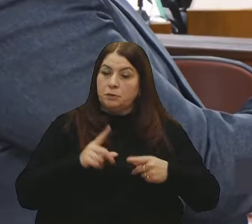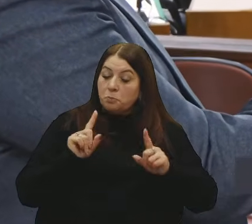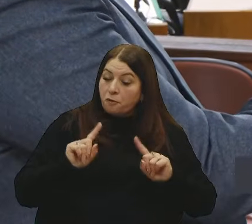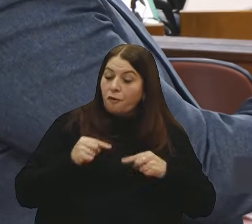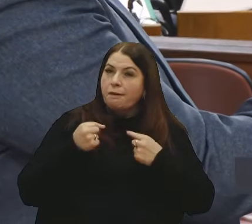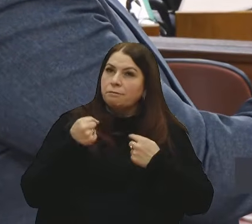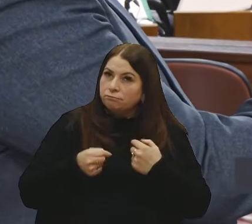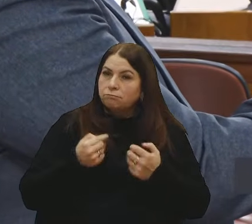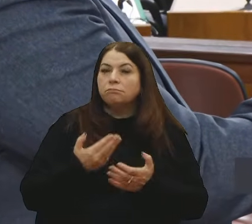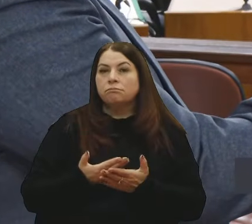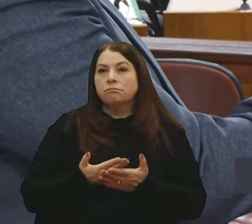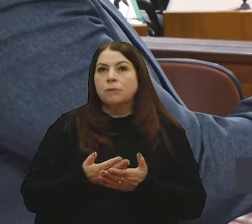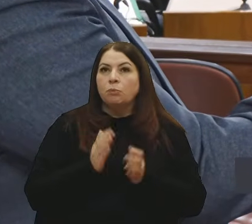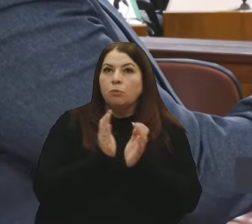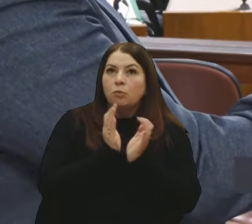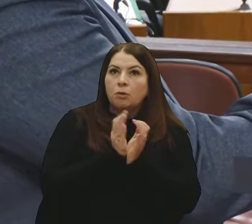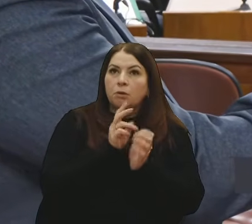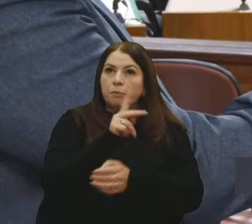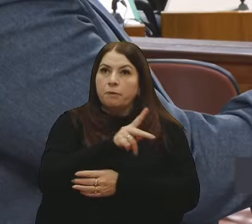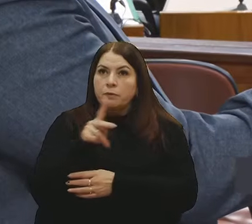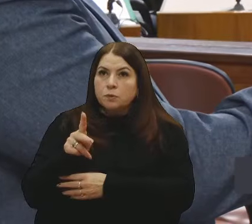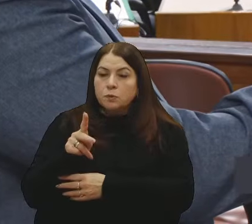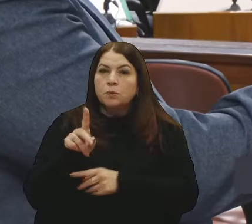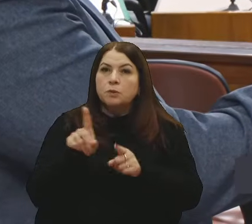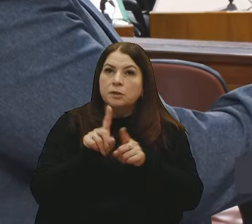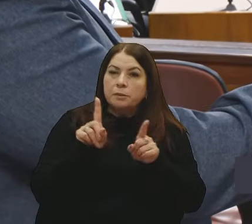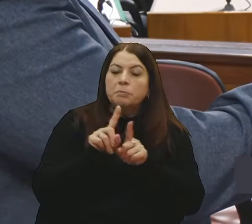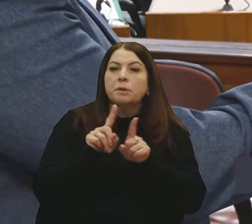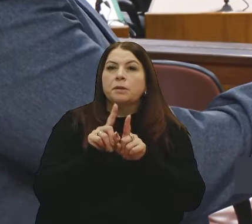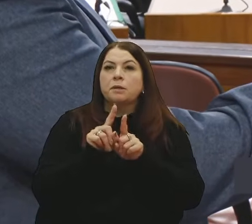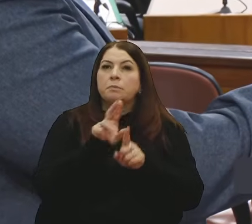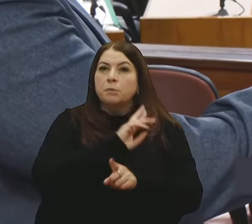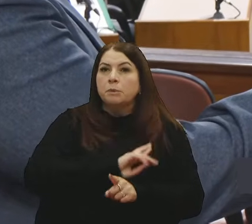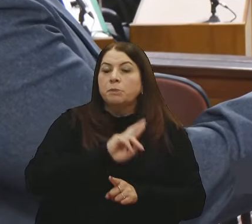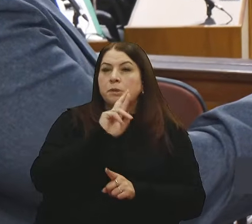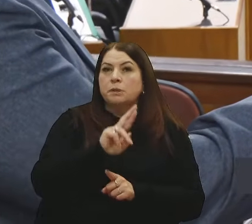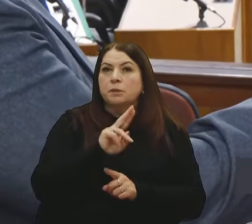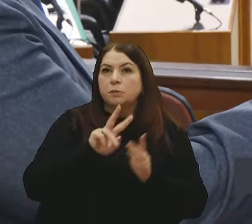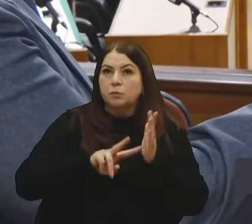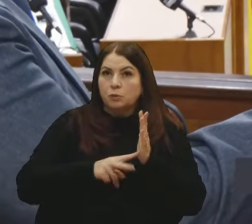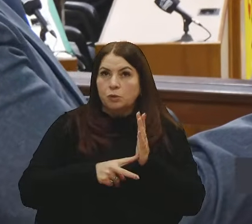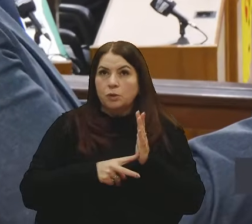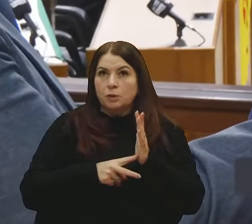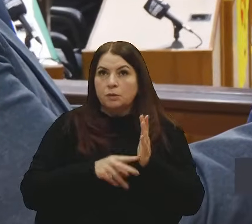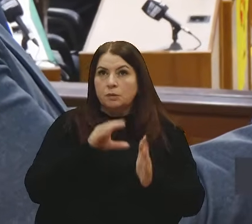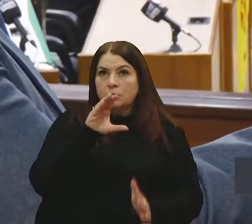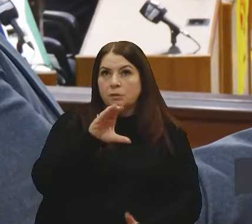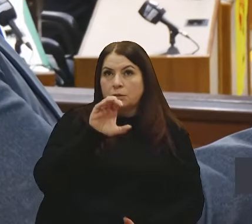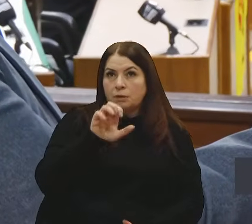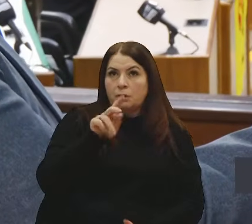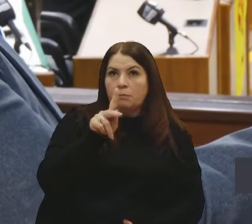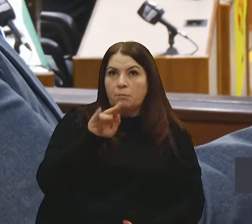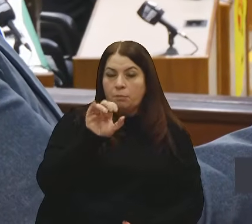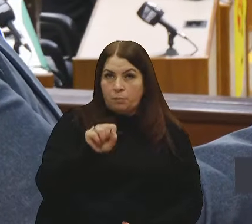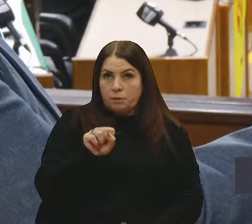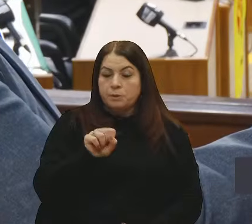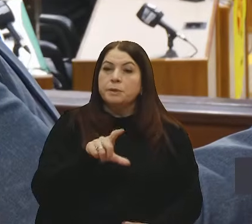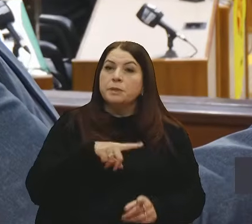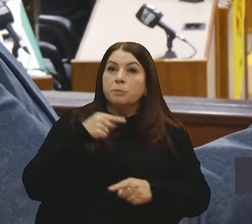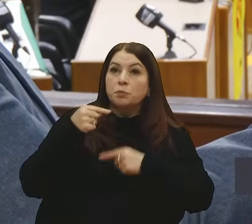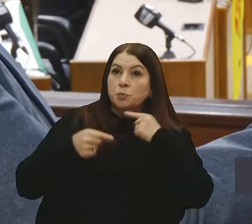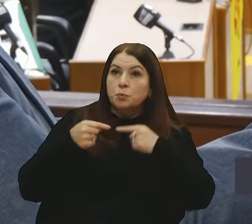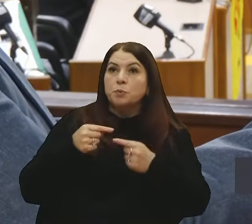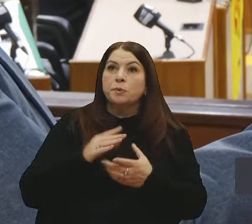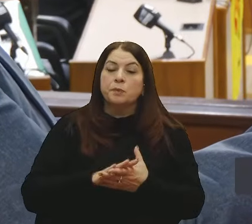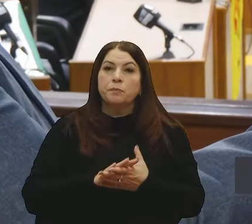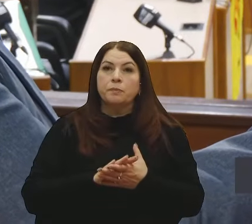provocados por colegas professores, pela representação sindical, que é o CEPERS, acerca da